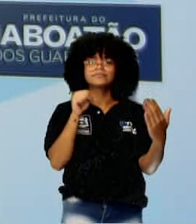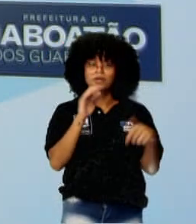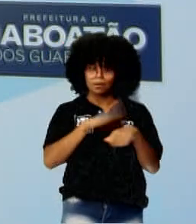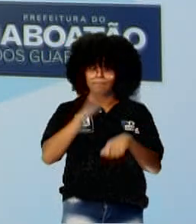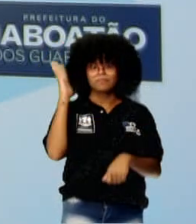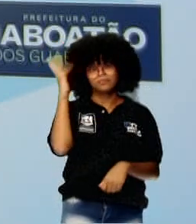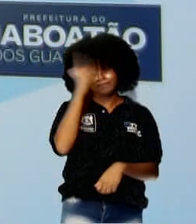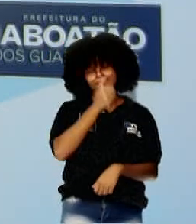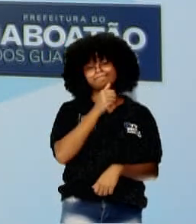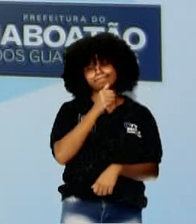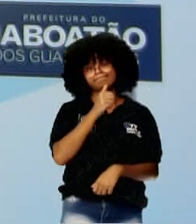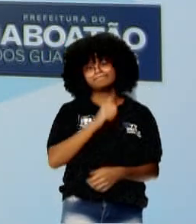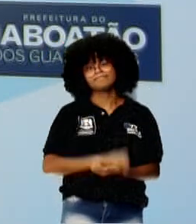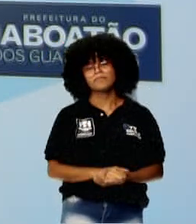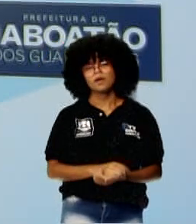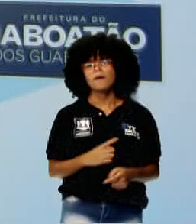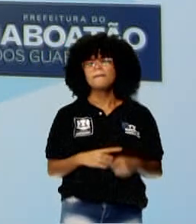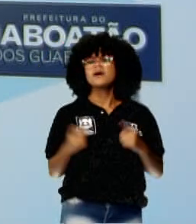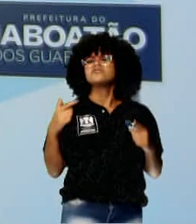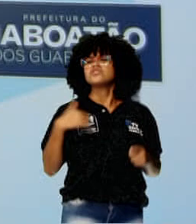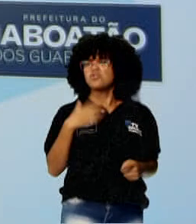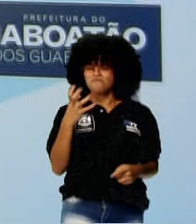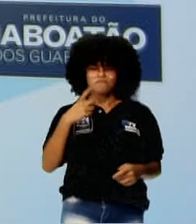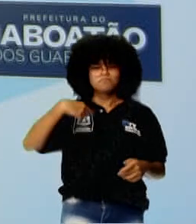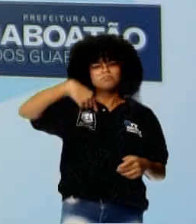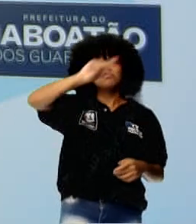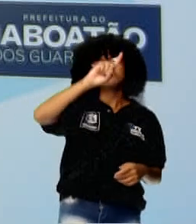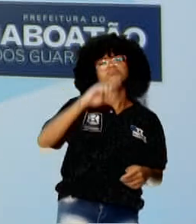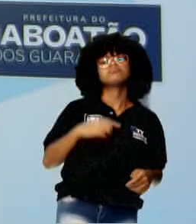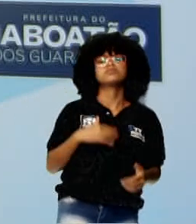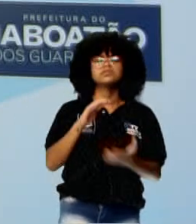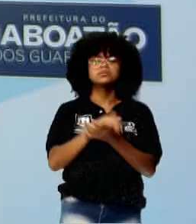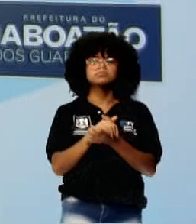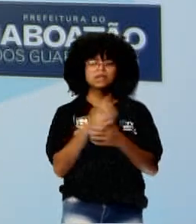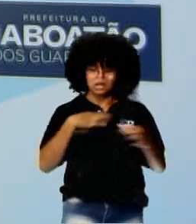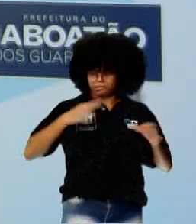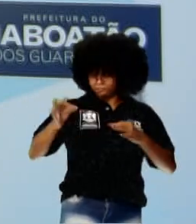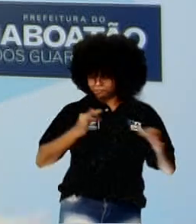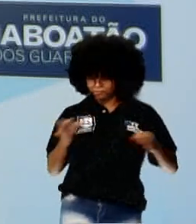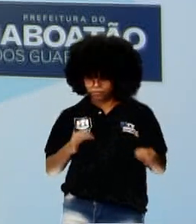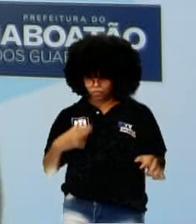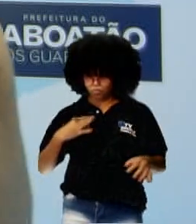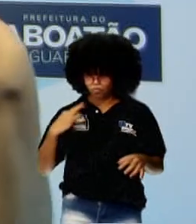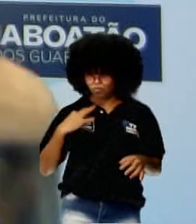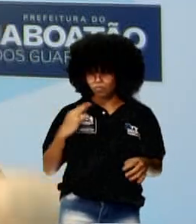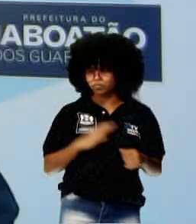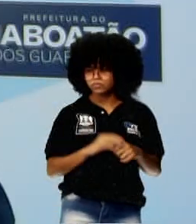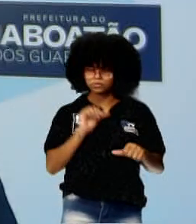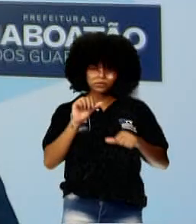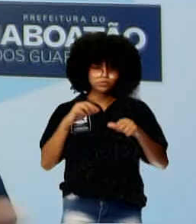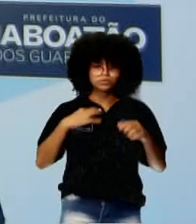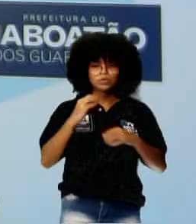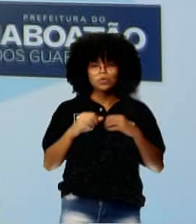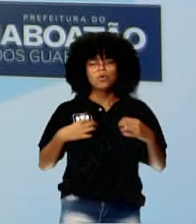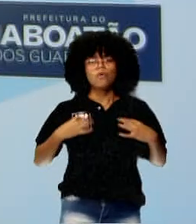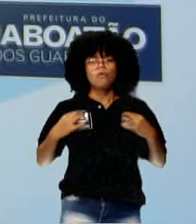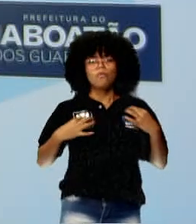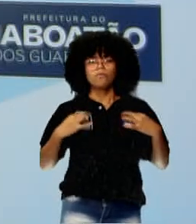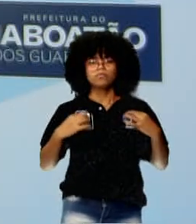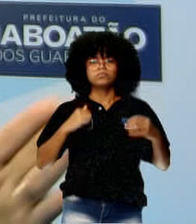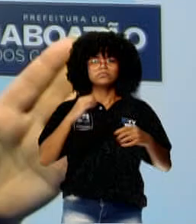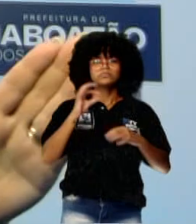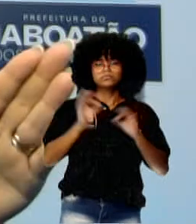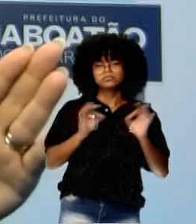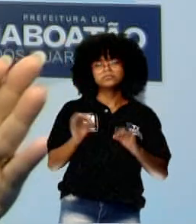bela ainda. Pois agora é que eu vou para esse casamento mesmo. A rainha se organizou, se aprontou toda, se arrumou toda